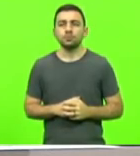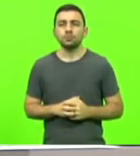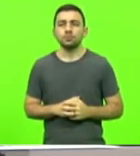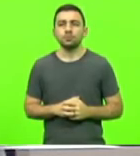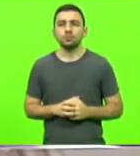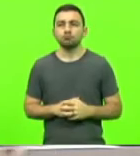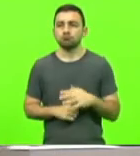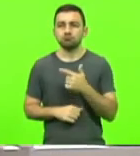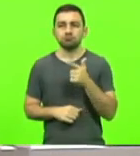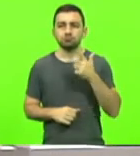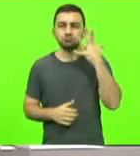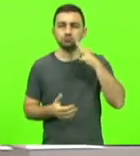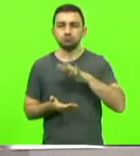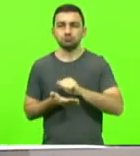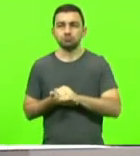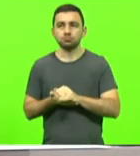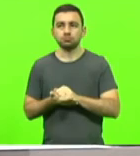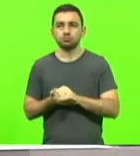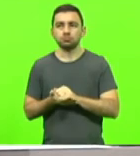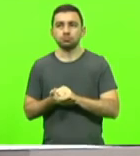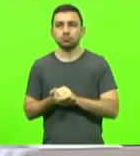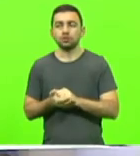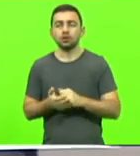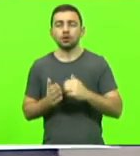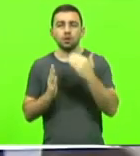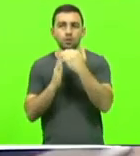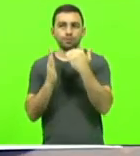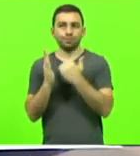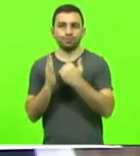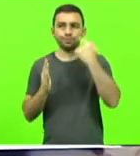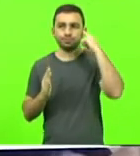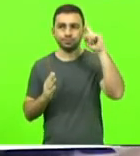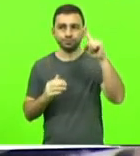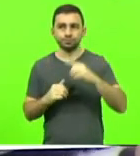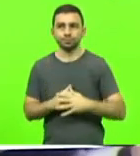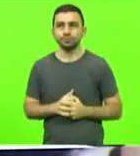Não havendo oradores inscritos, passemos à ordem do dia.